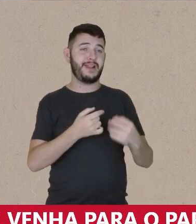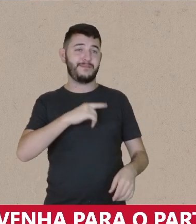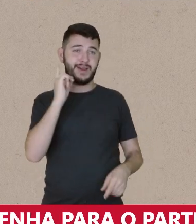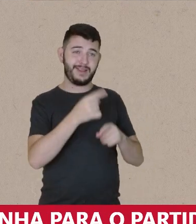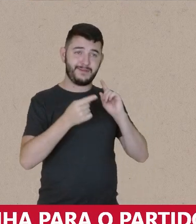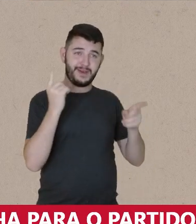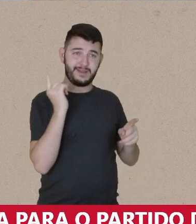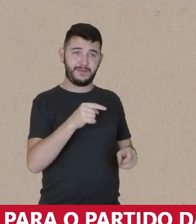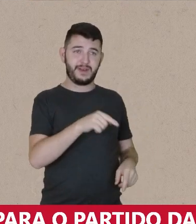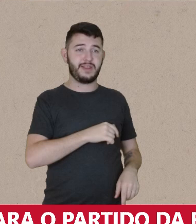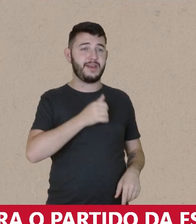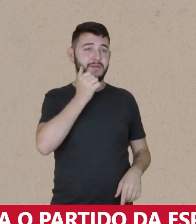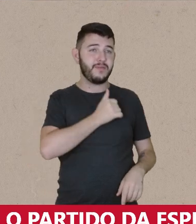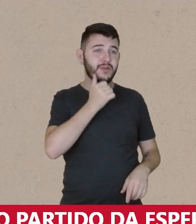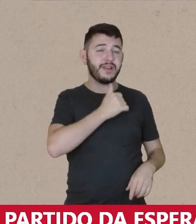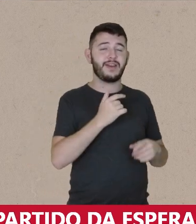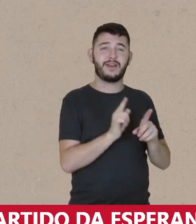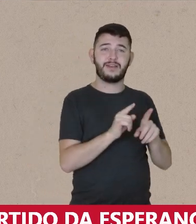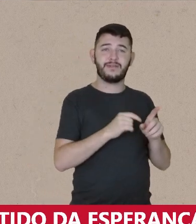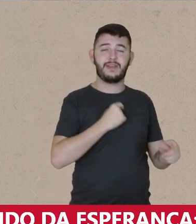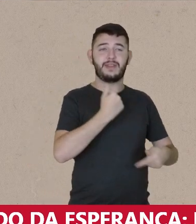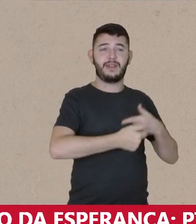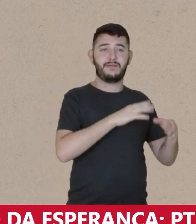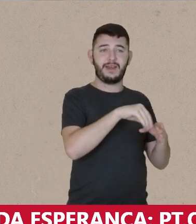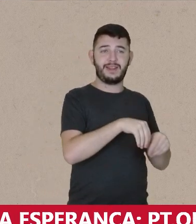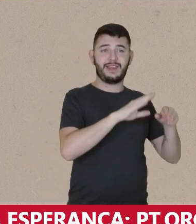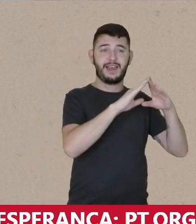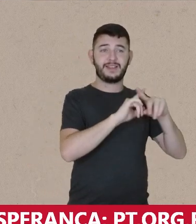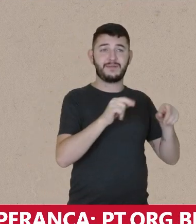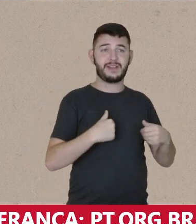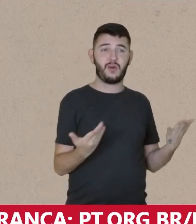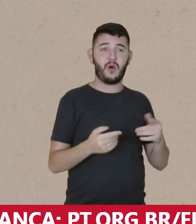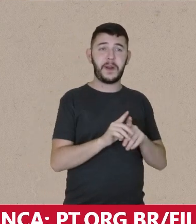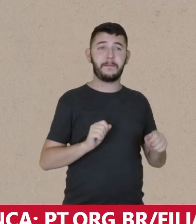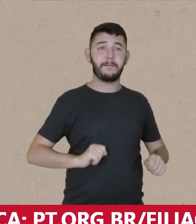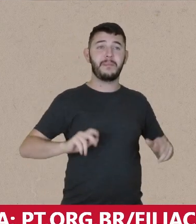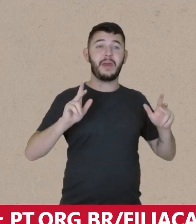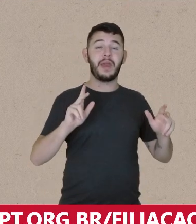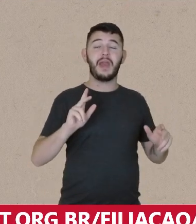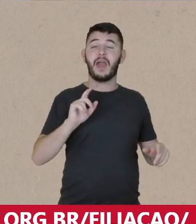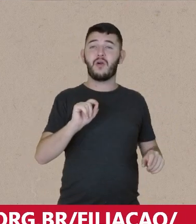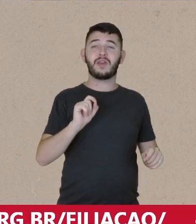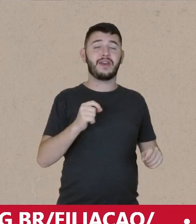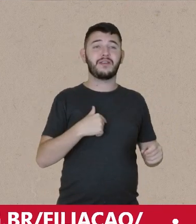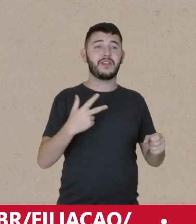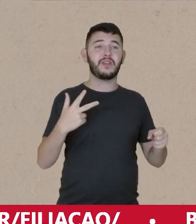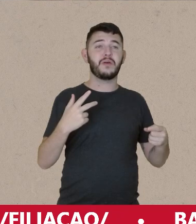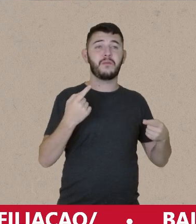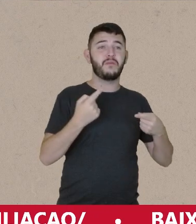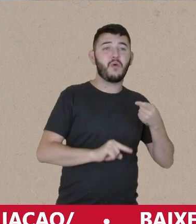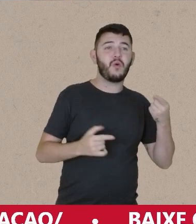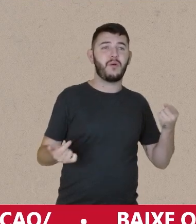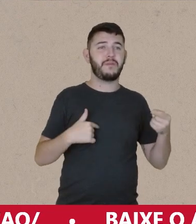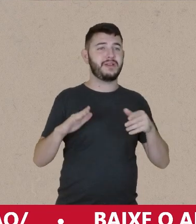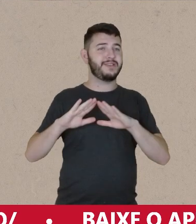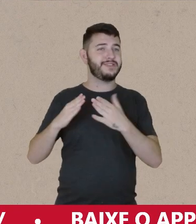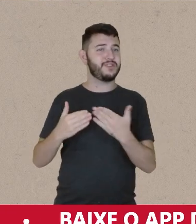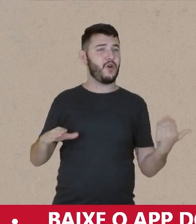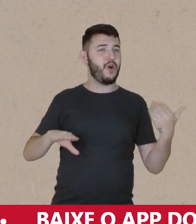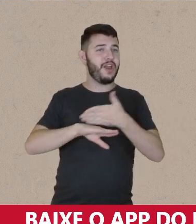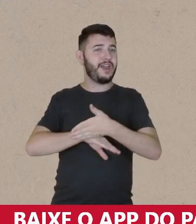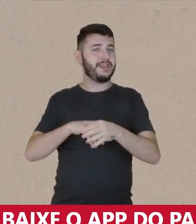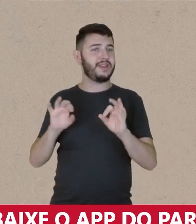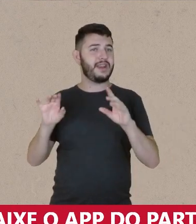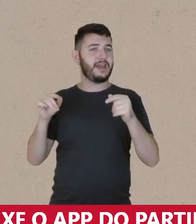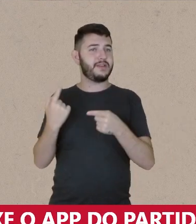essa privação do direito de ir à escola porque não tem a dignidade necessária. Então é